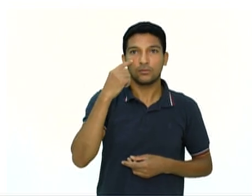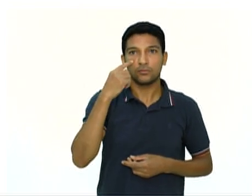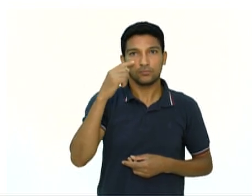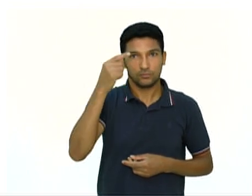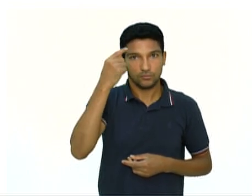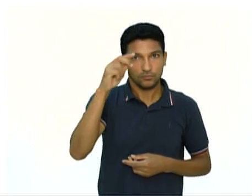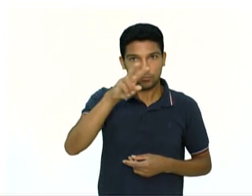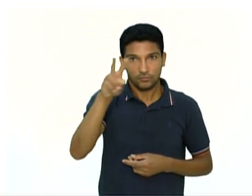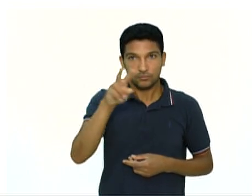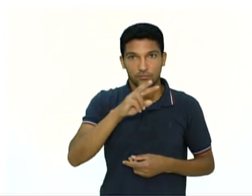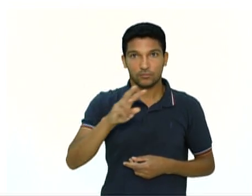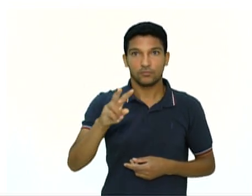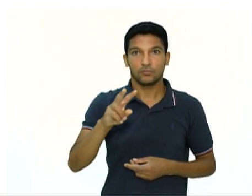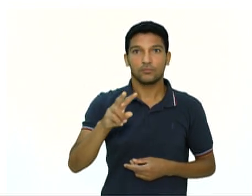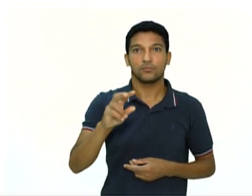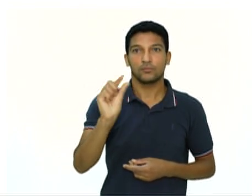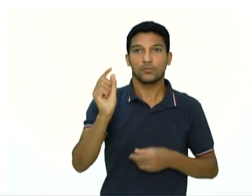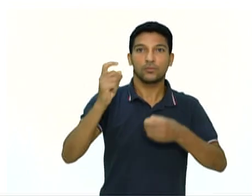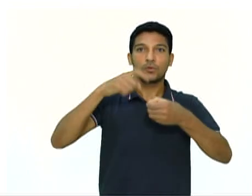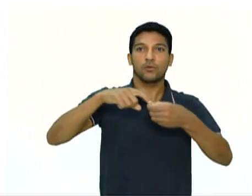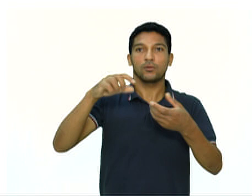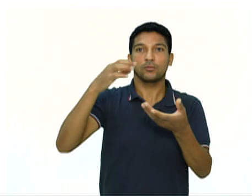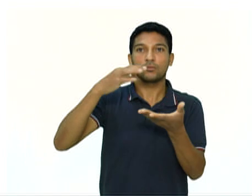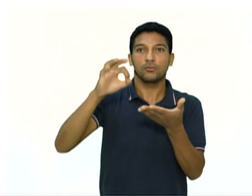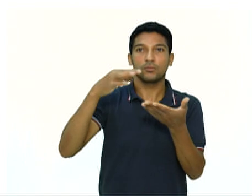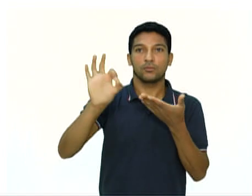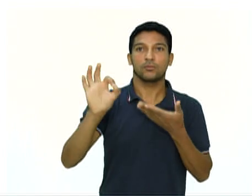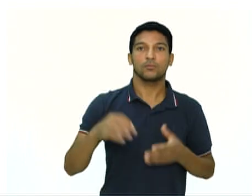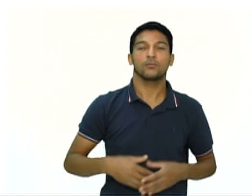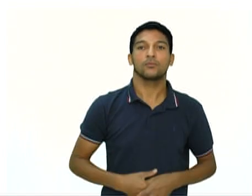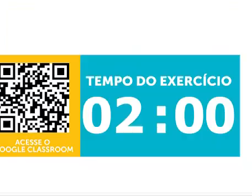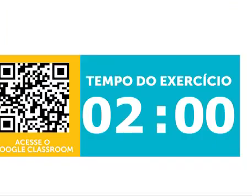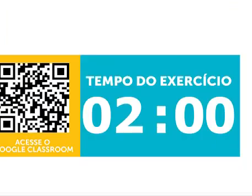um pouquinho aí e eu já volto com a solução.